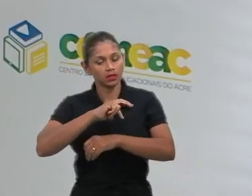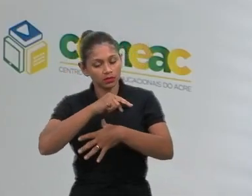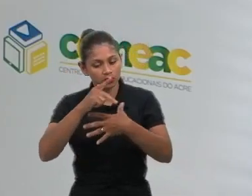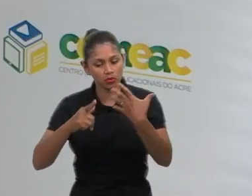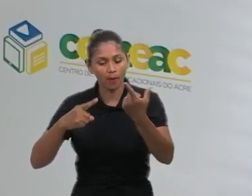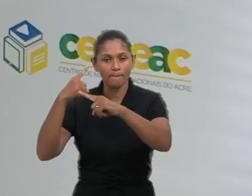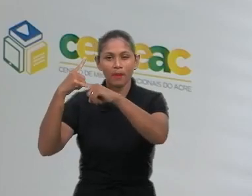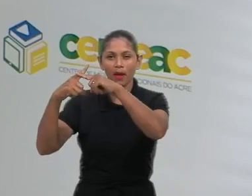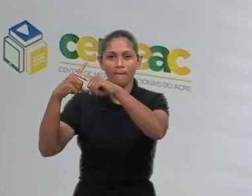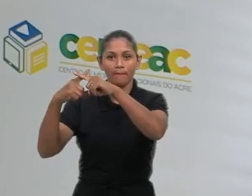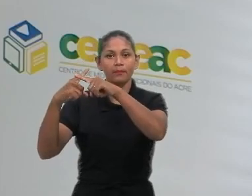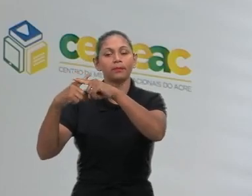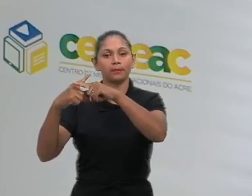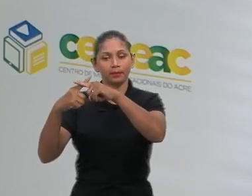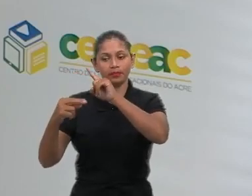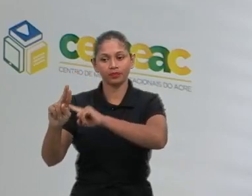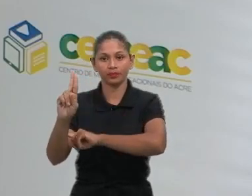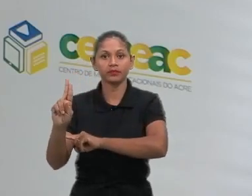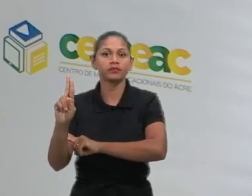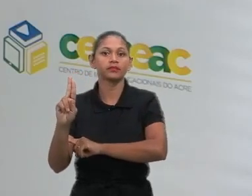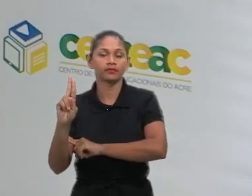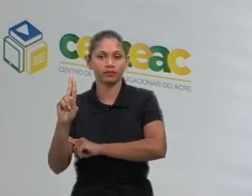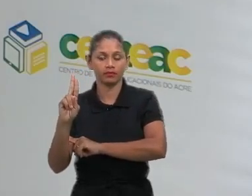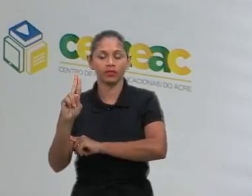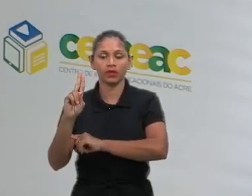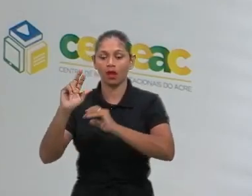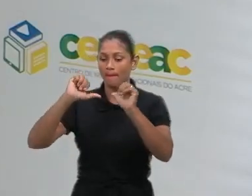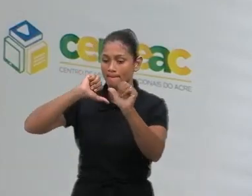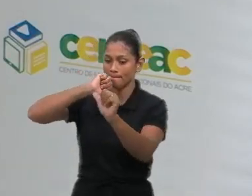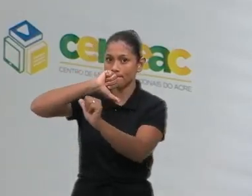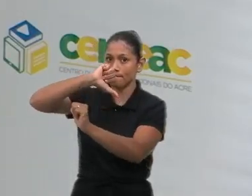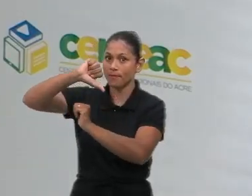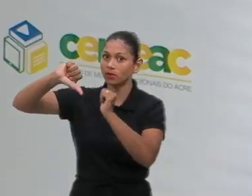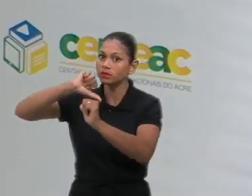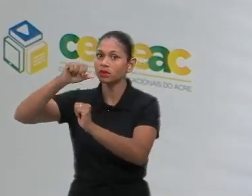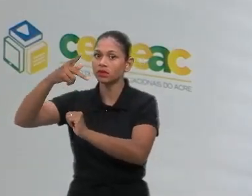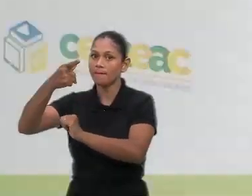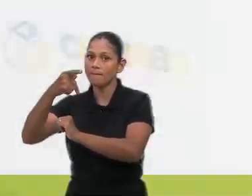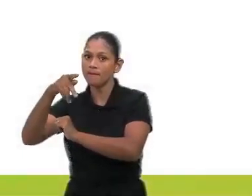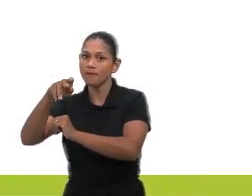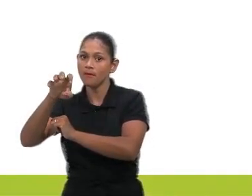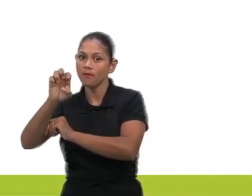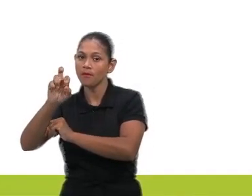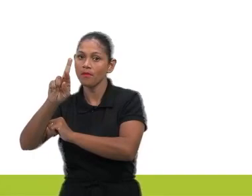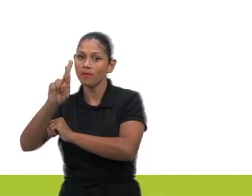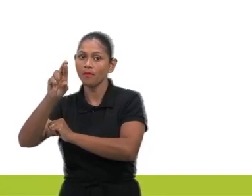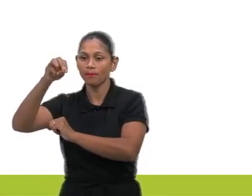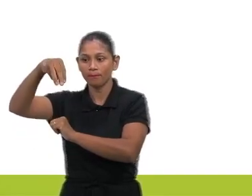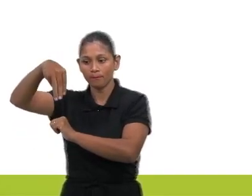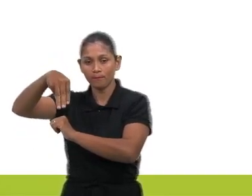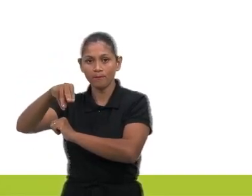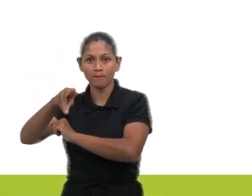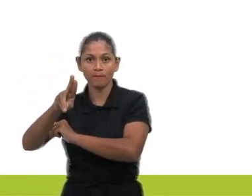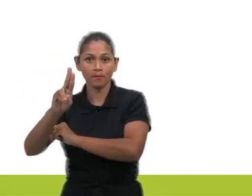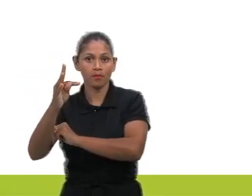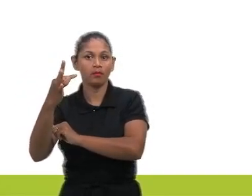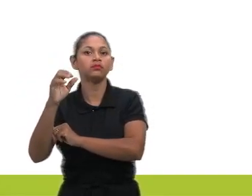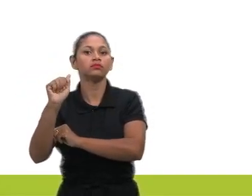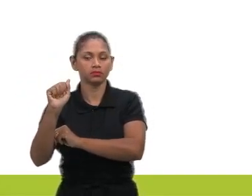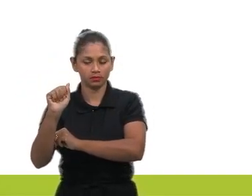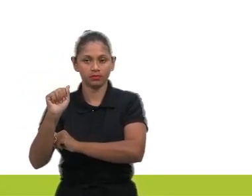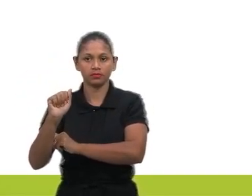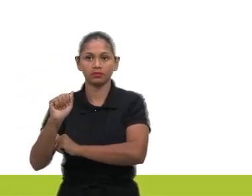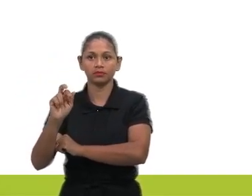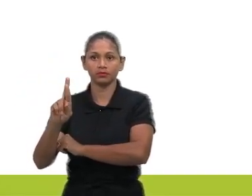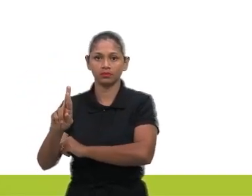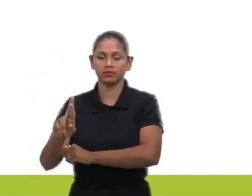utilizando multiplicação, que é a chamada permutação. Então, isso é chamada permutação simples. Em outros casos, você